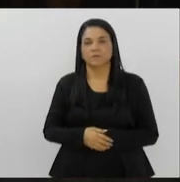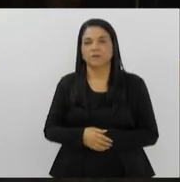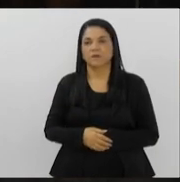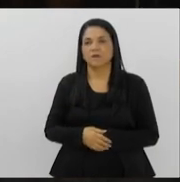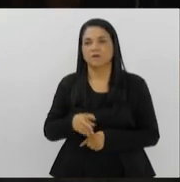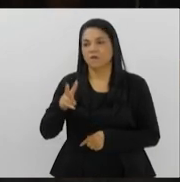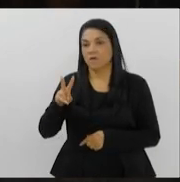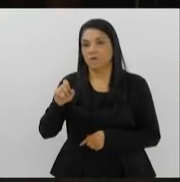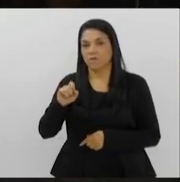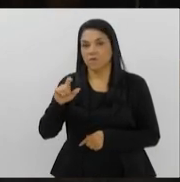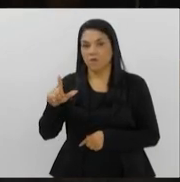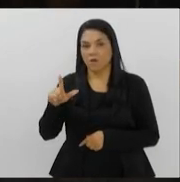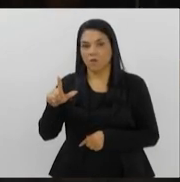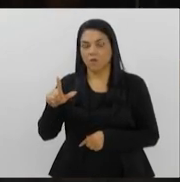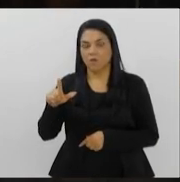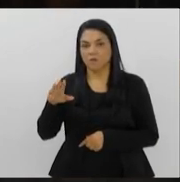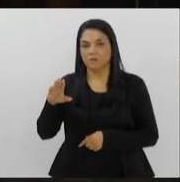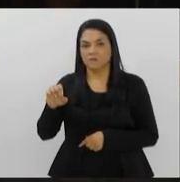Val Ceasa, Élica Takimoto,